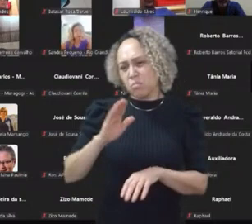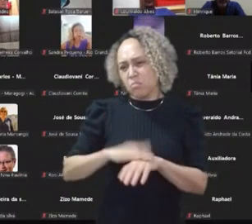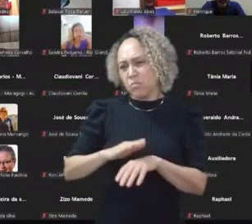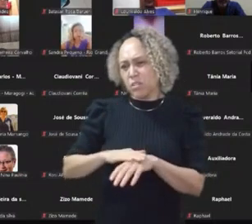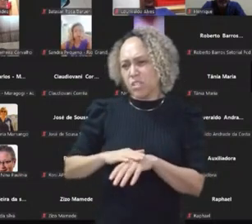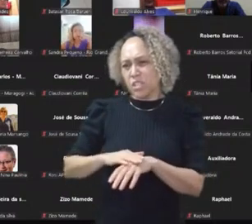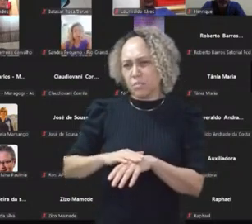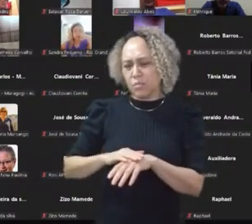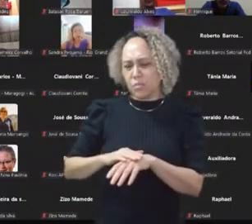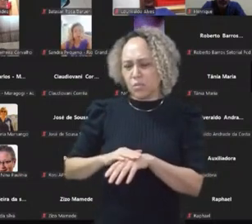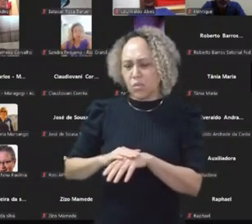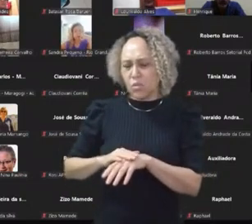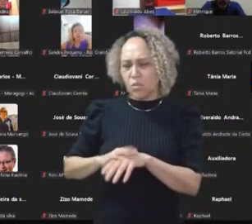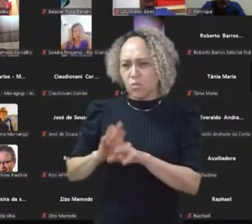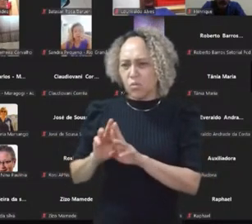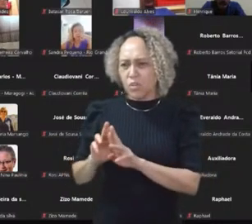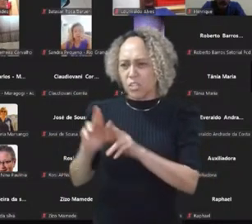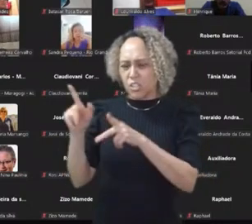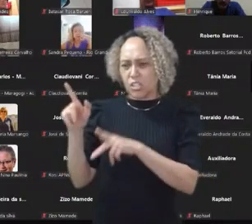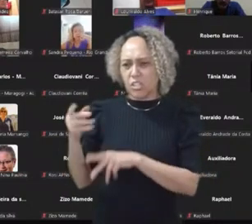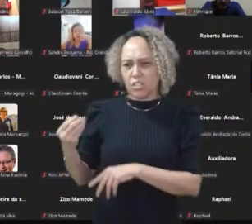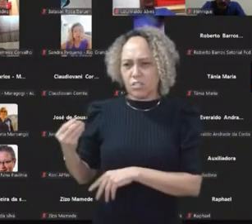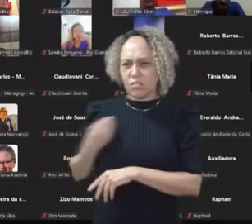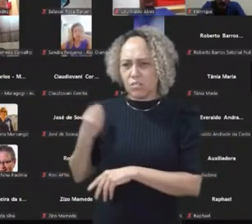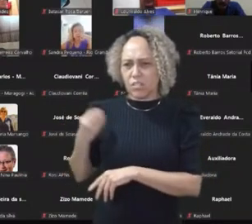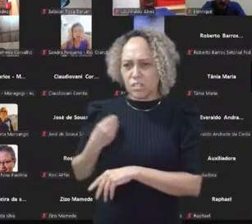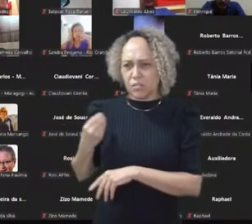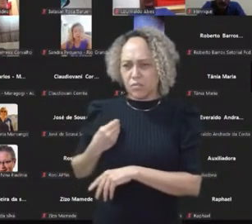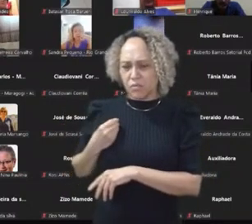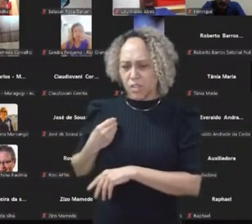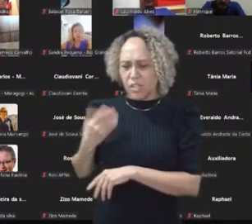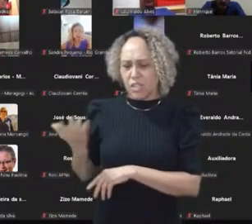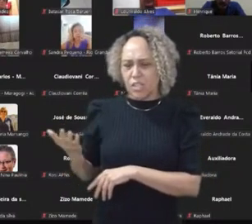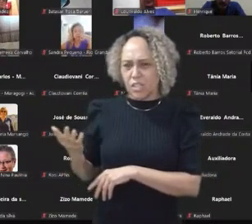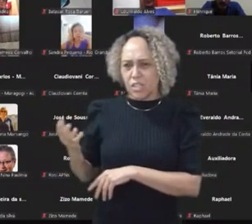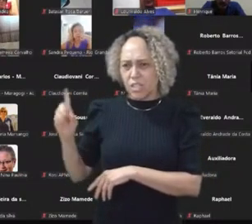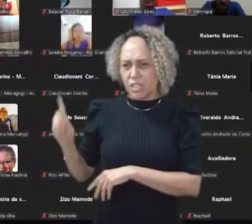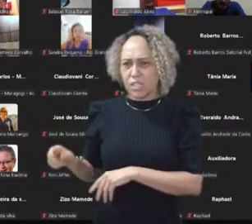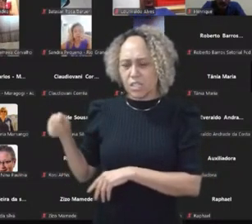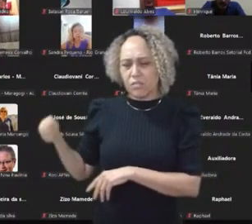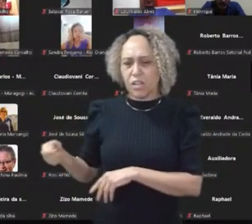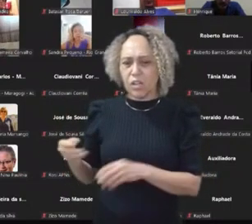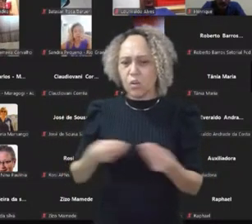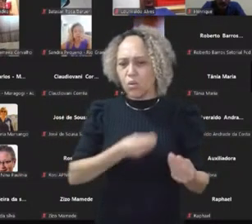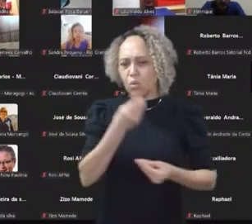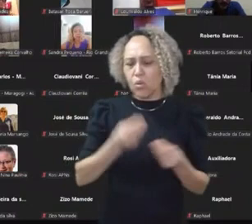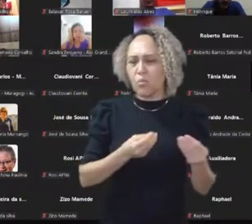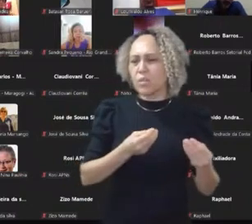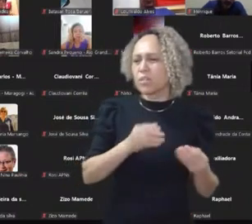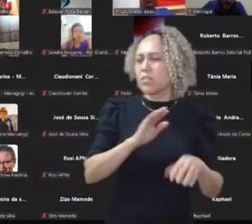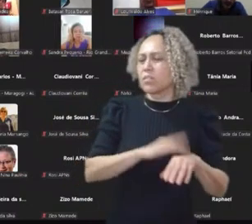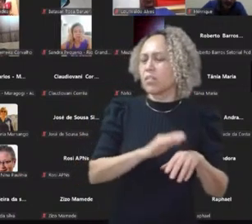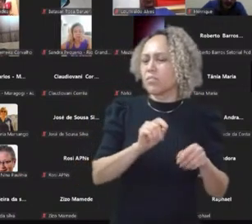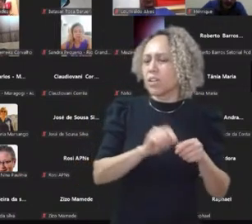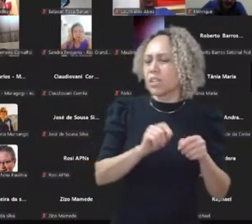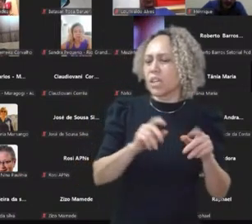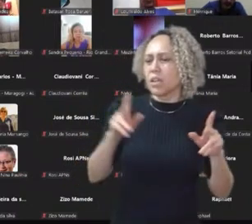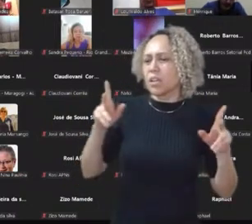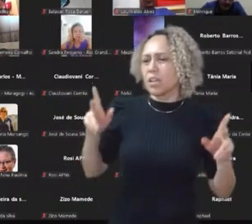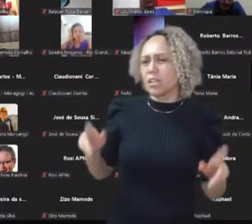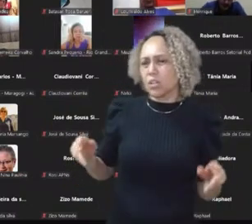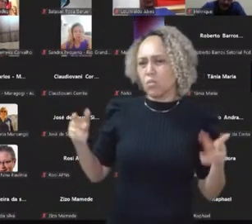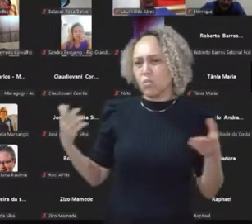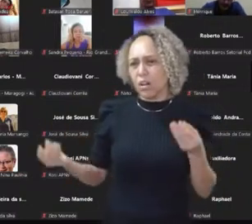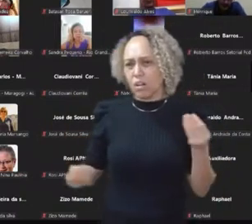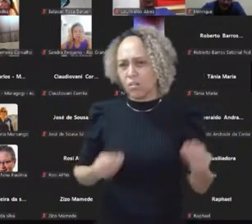promovido pela direita e isso daí tem uma grande mobilização também que vai eh que quebra esse timing e as pautas deles